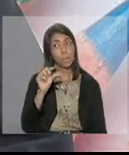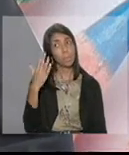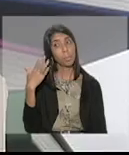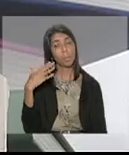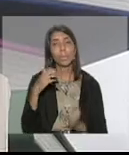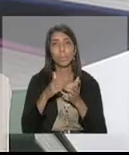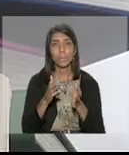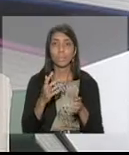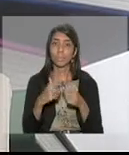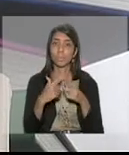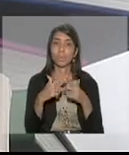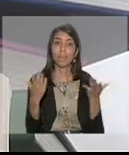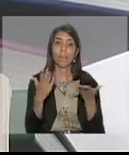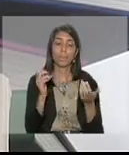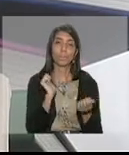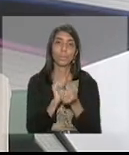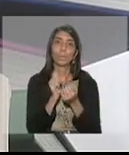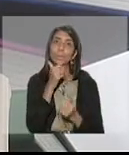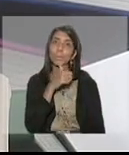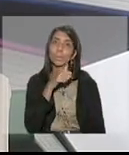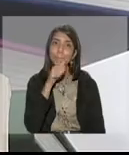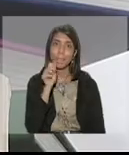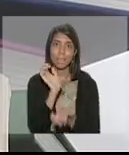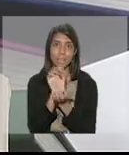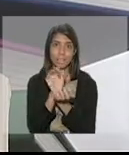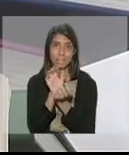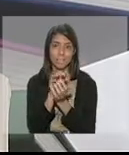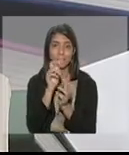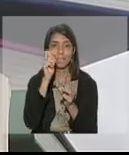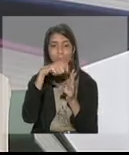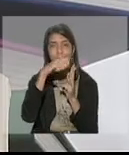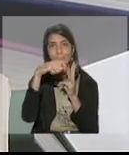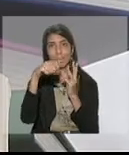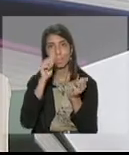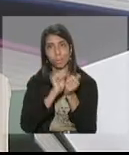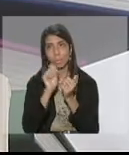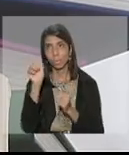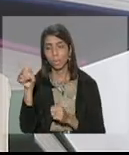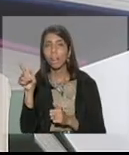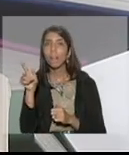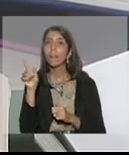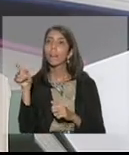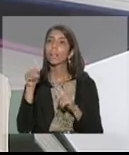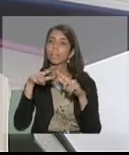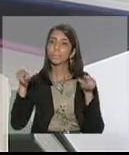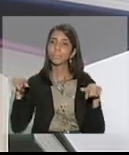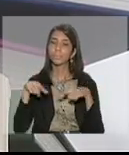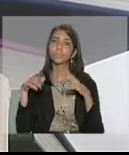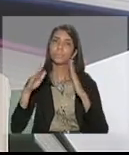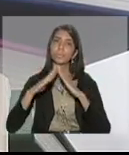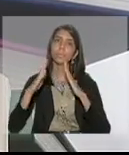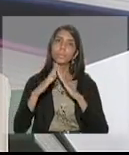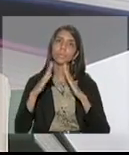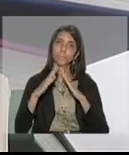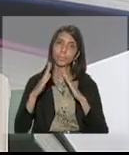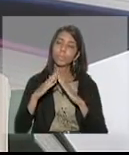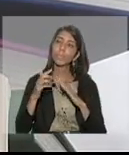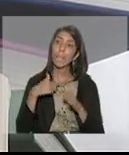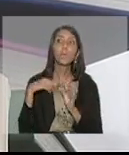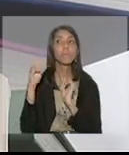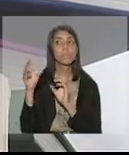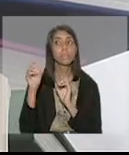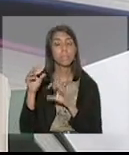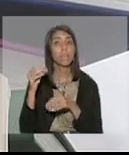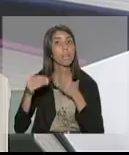É recente, porque agora quando eu estive com a minha mãe em Recife, eu passei 3 meses com ela. E no quintal da minha casa,